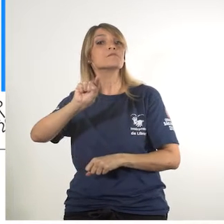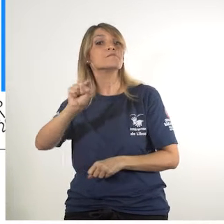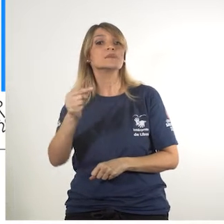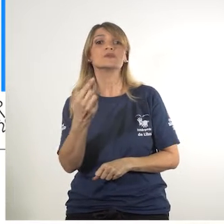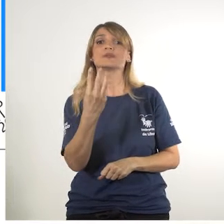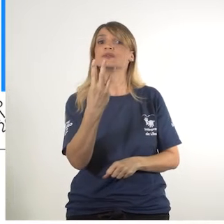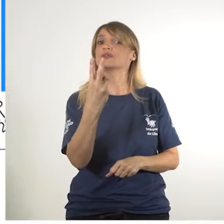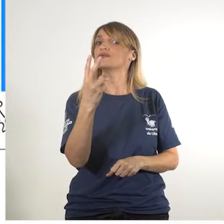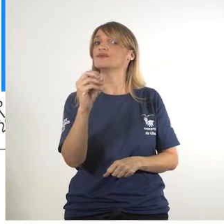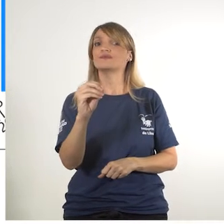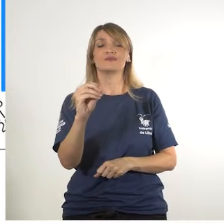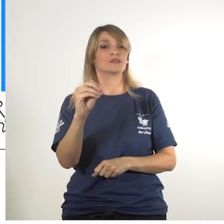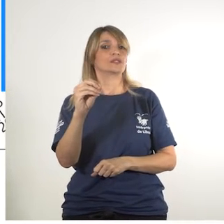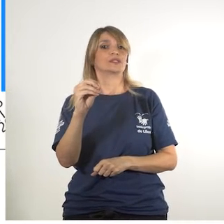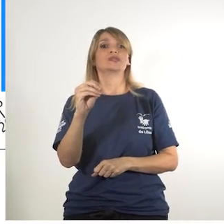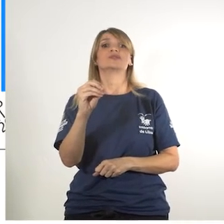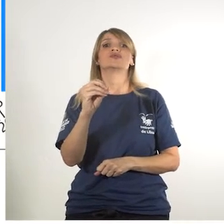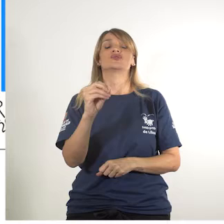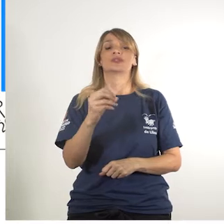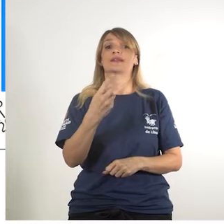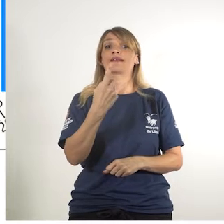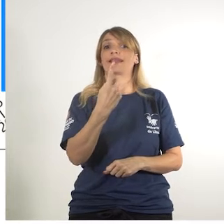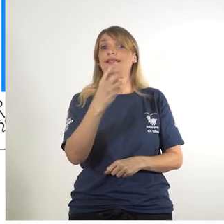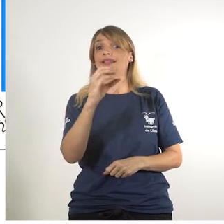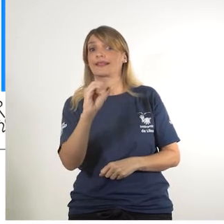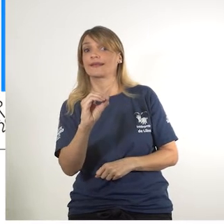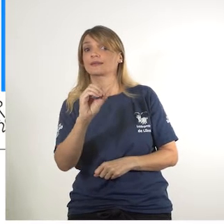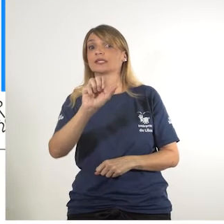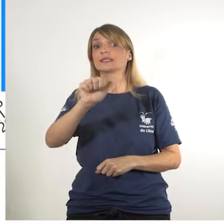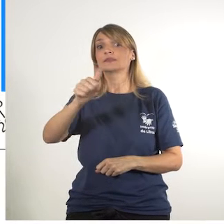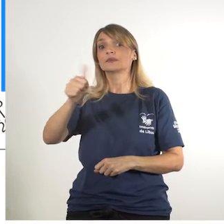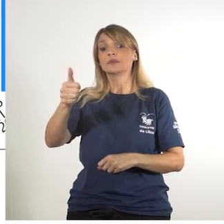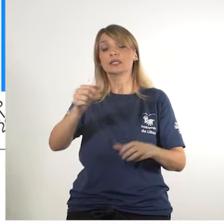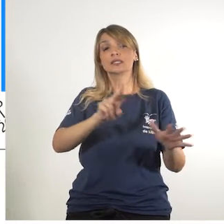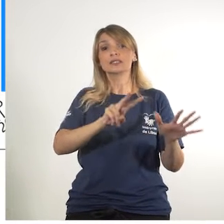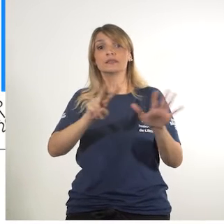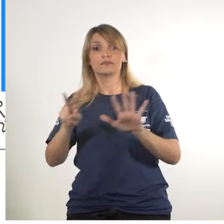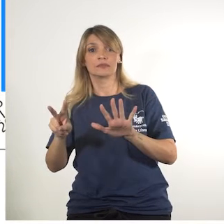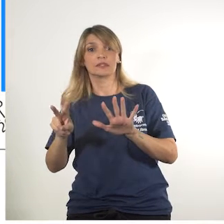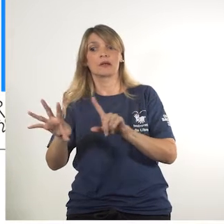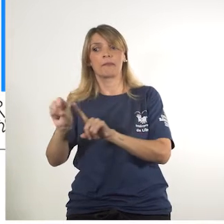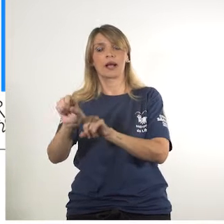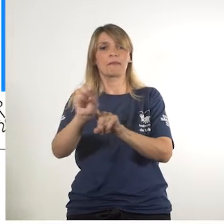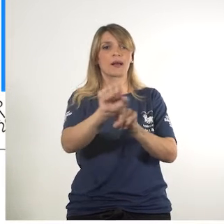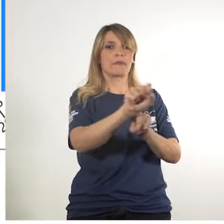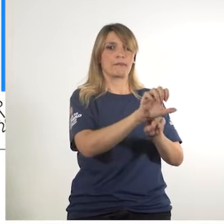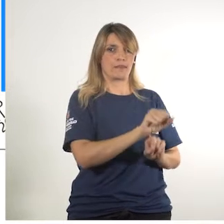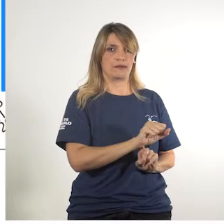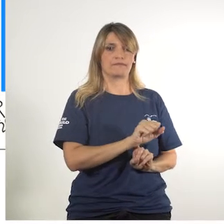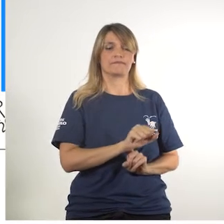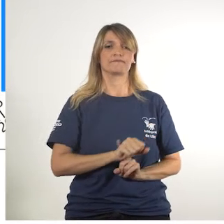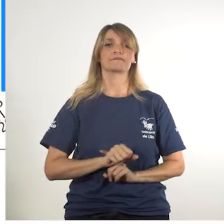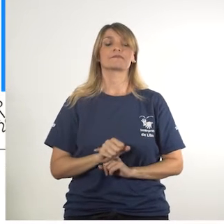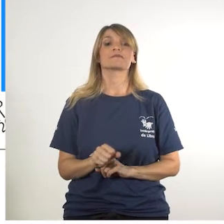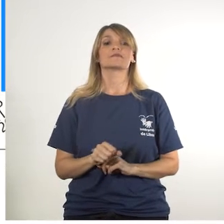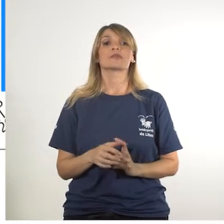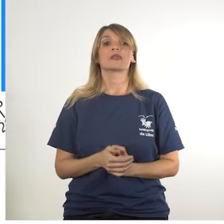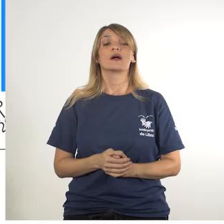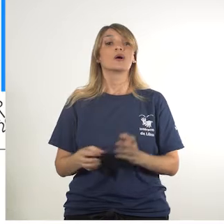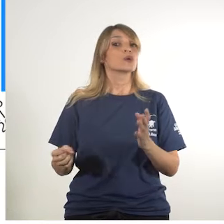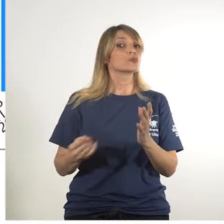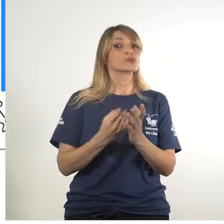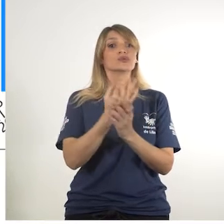25.320 casos na 10ª e na 11ª semana epidemiológica. Os números mais